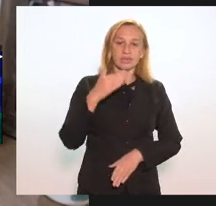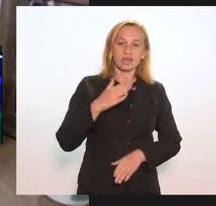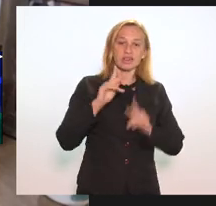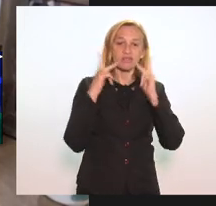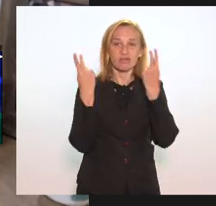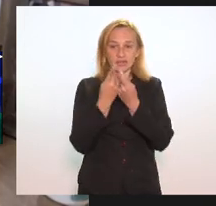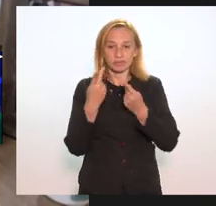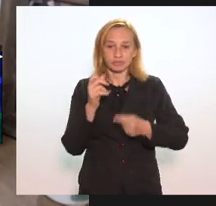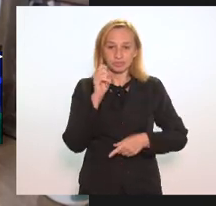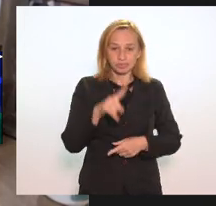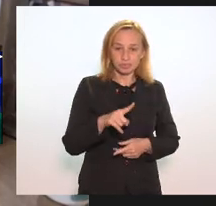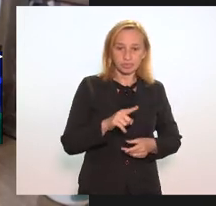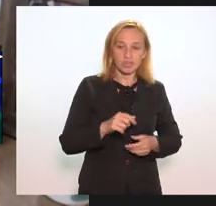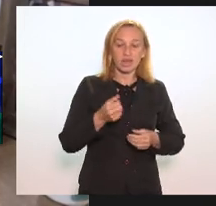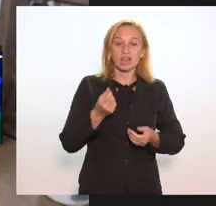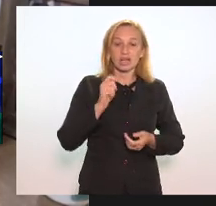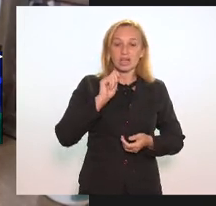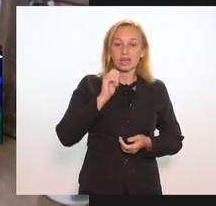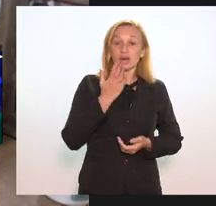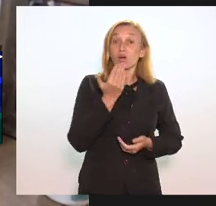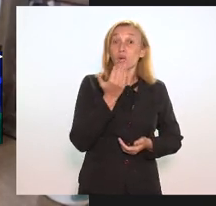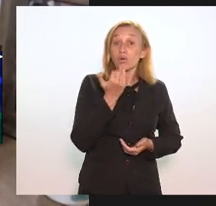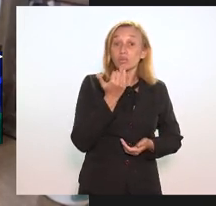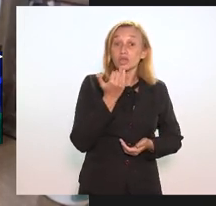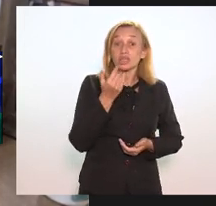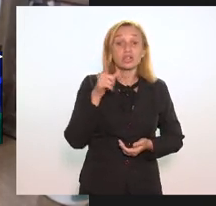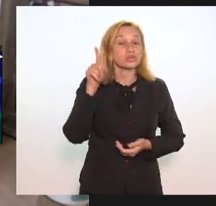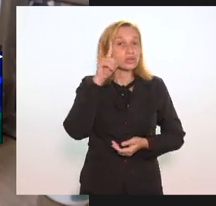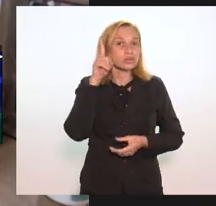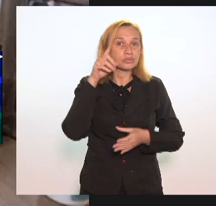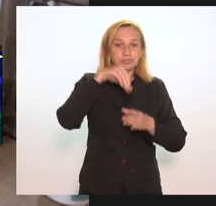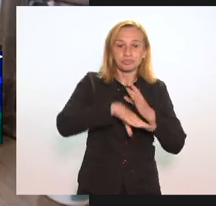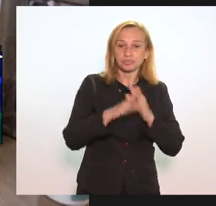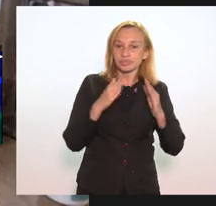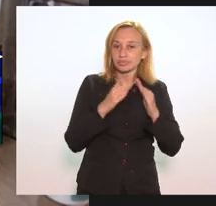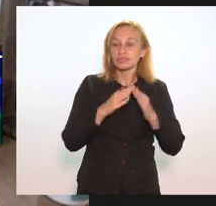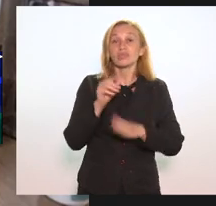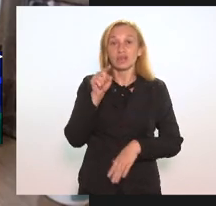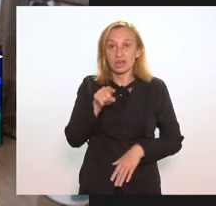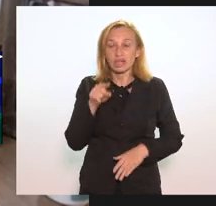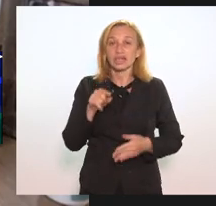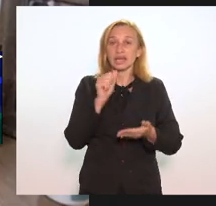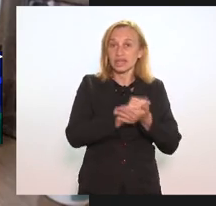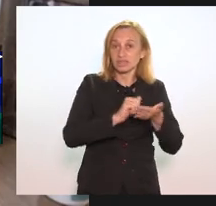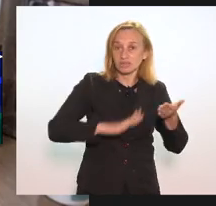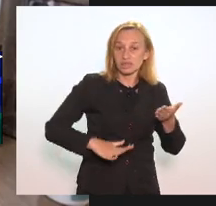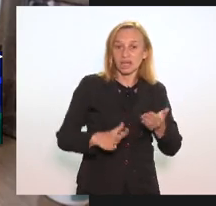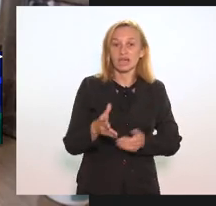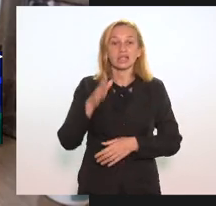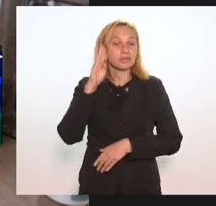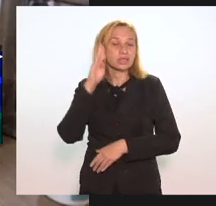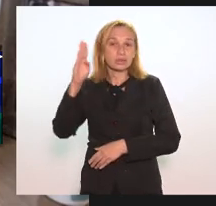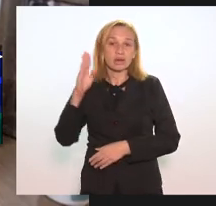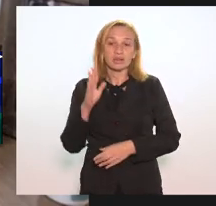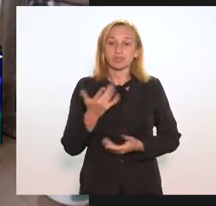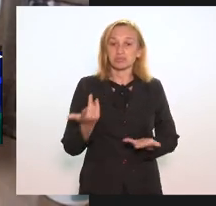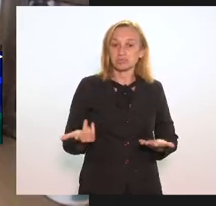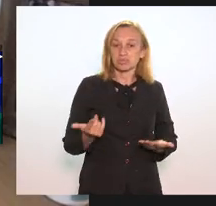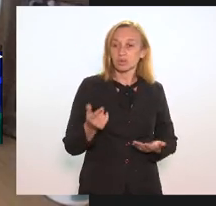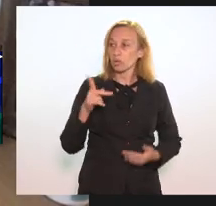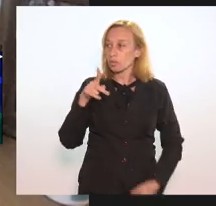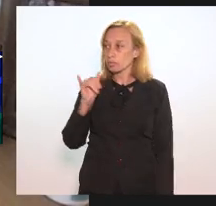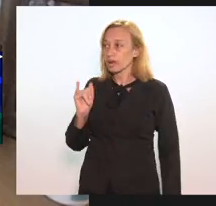Vano família é aquele que leva o pão de cada dia para dentro da sua residência isso é serviço essencial para mim que não adianta